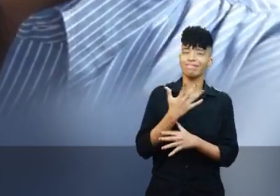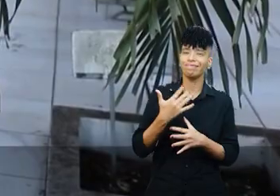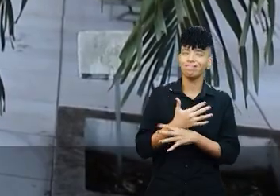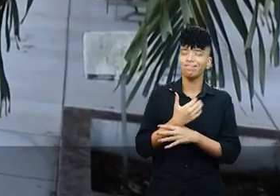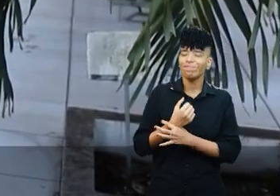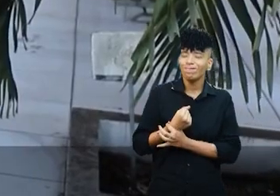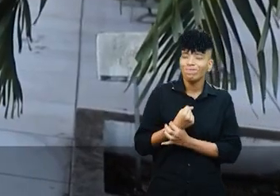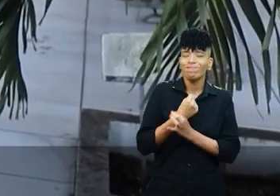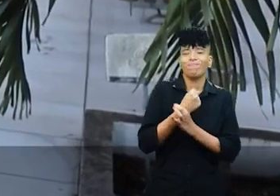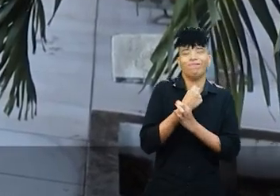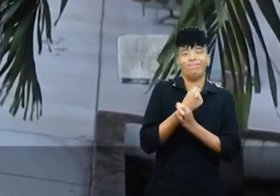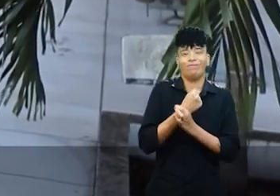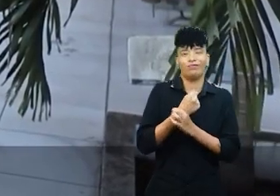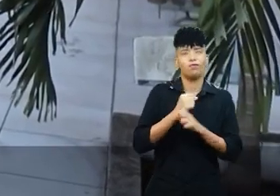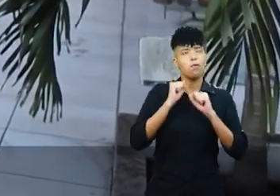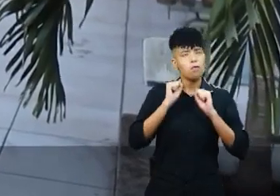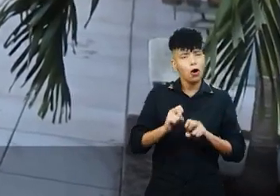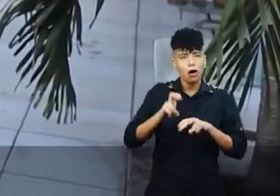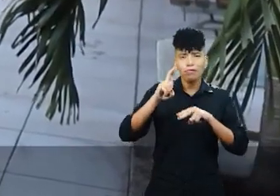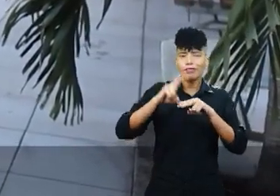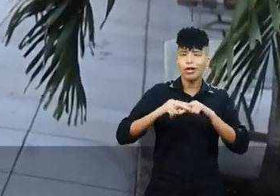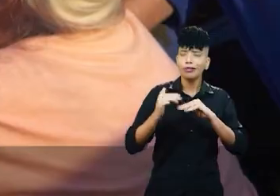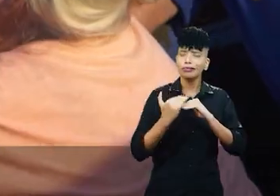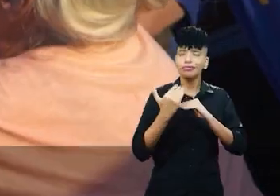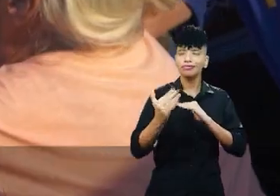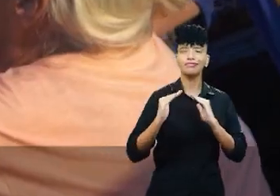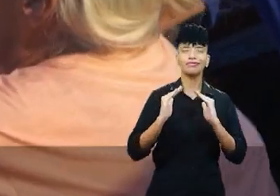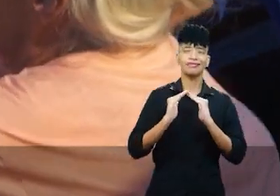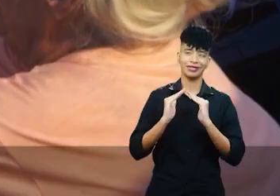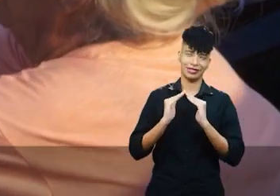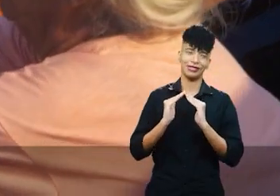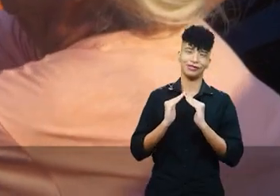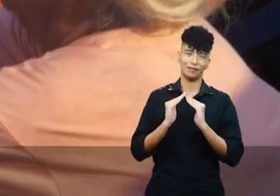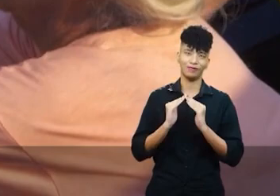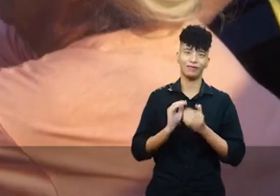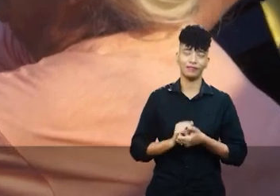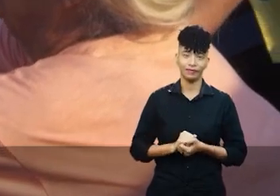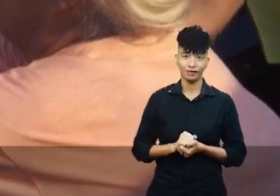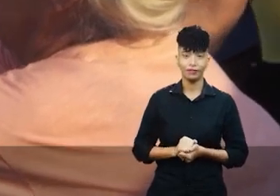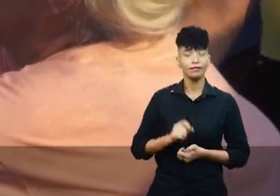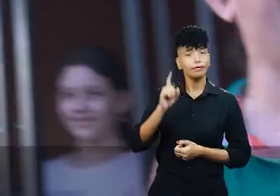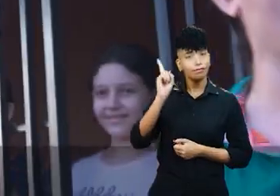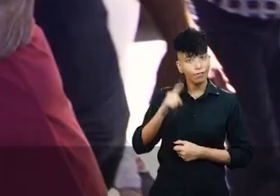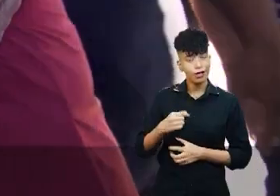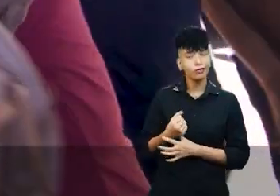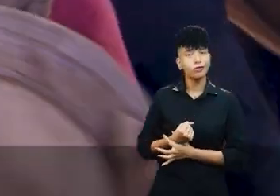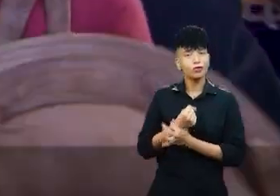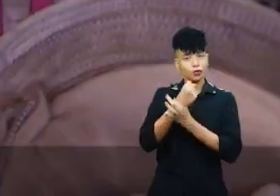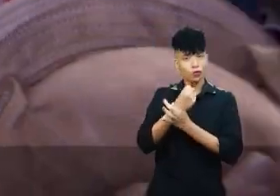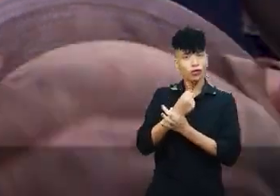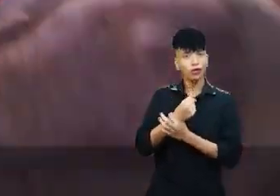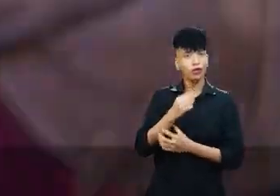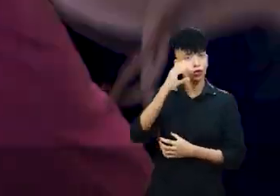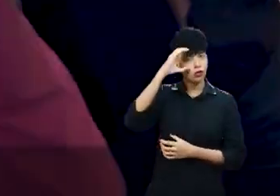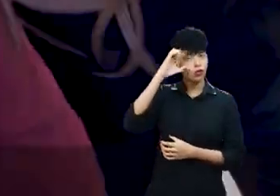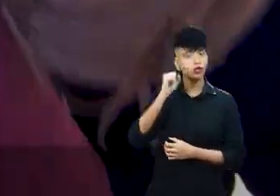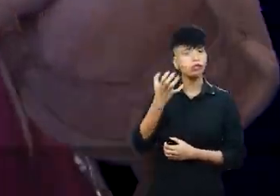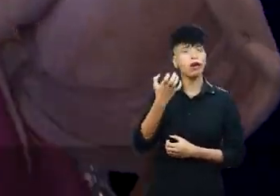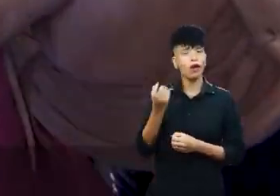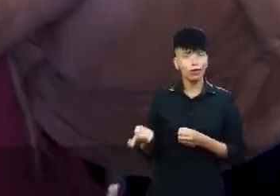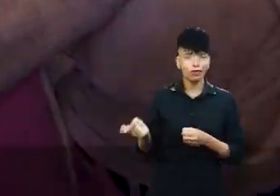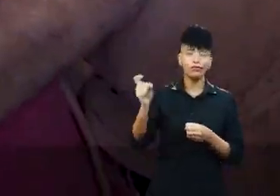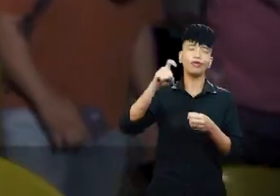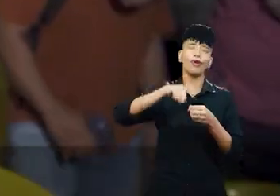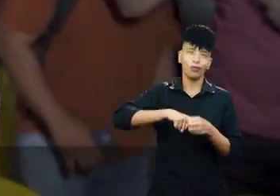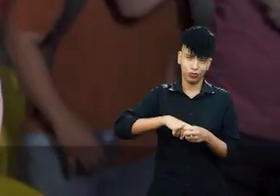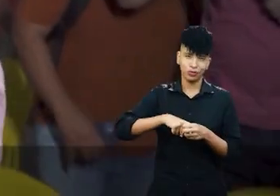as pessoas podiam sentar na frente de casa. É esta segurança pública que Silvio Mendes quer resgatar em